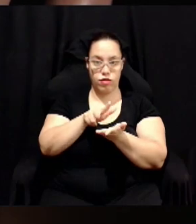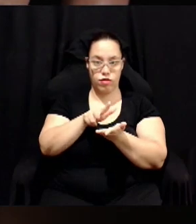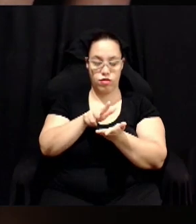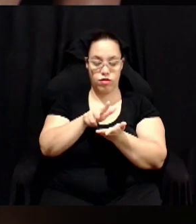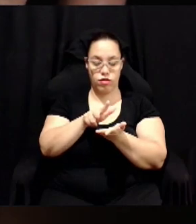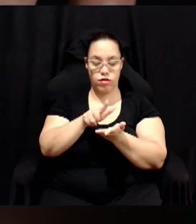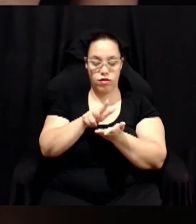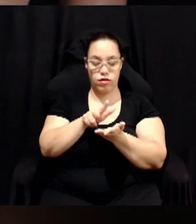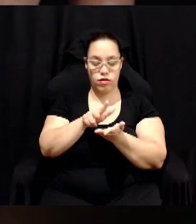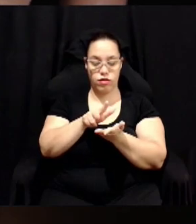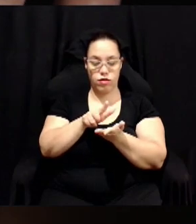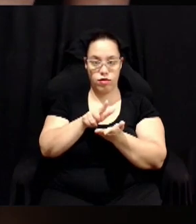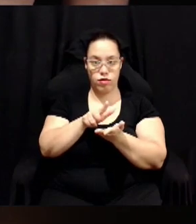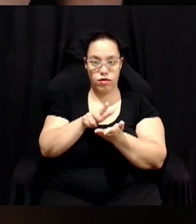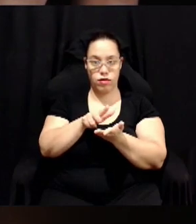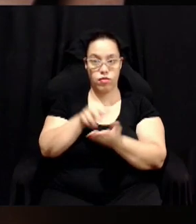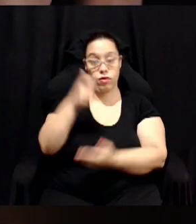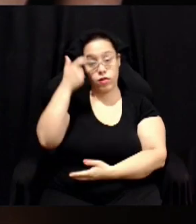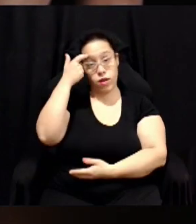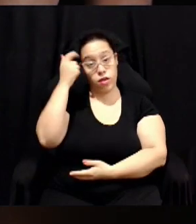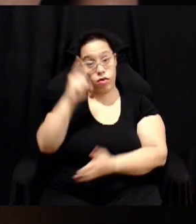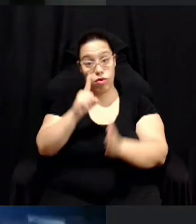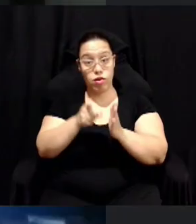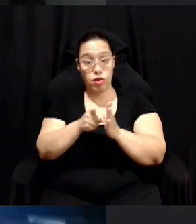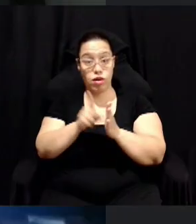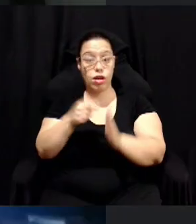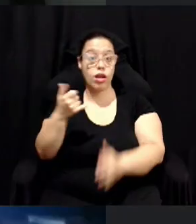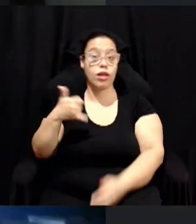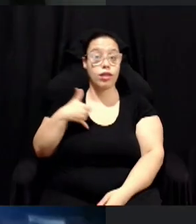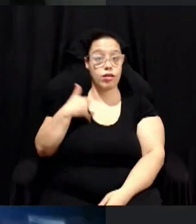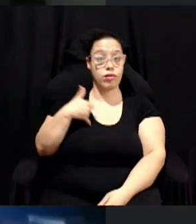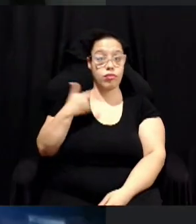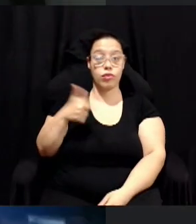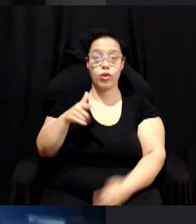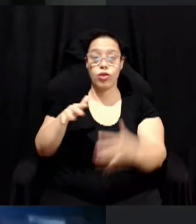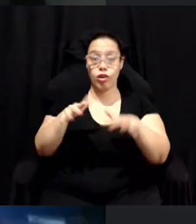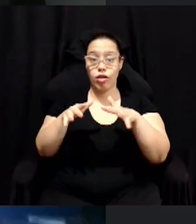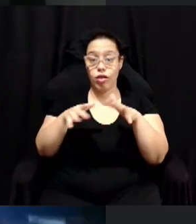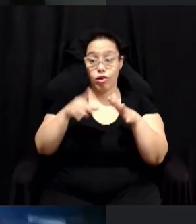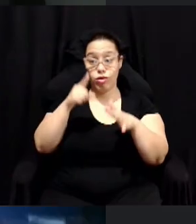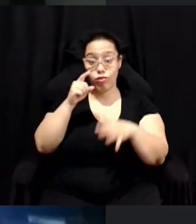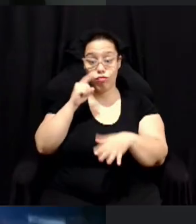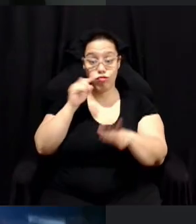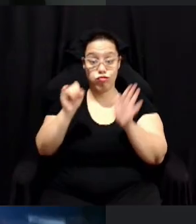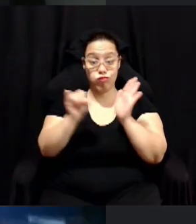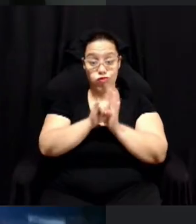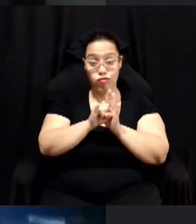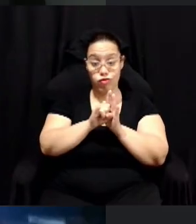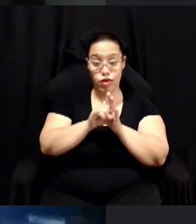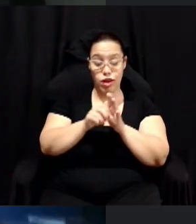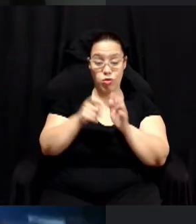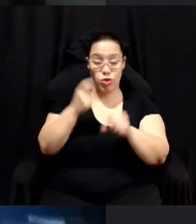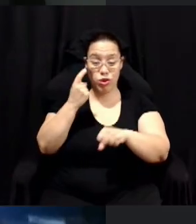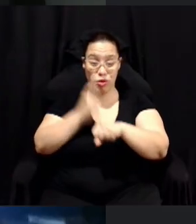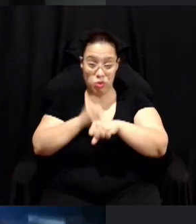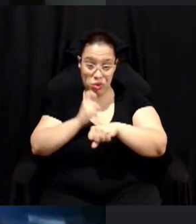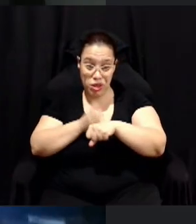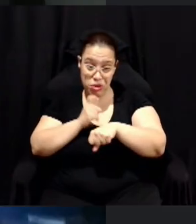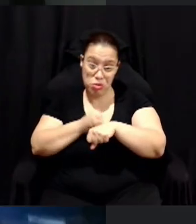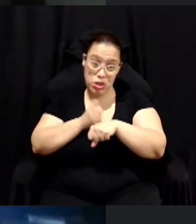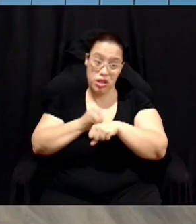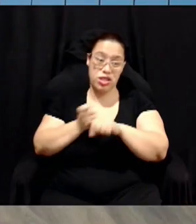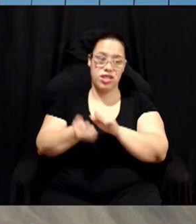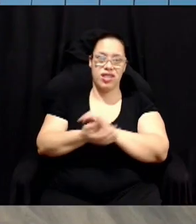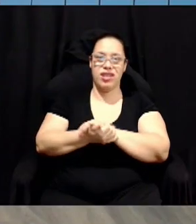relação ao meu diagnóstico foi isso. Além da idade, eu não tinha o tremor evidente. Era muita rigidez. É ainda, né? Muita rigidez.